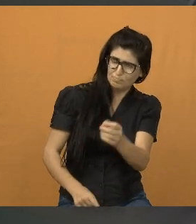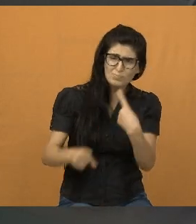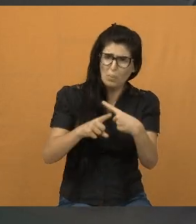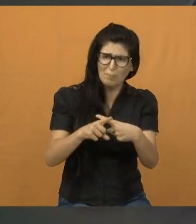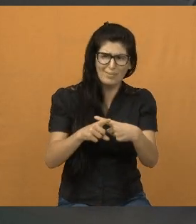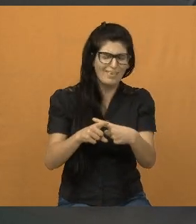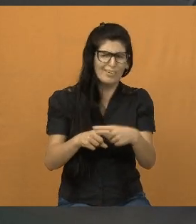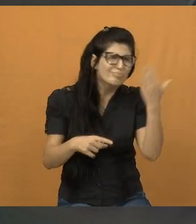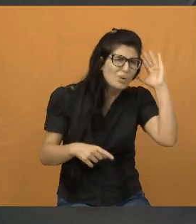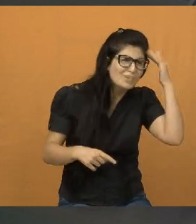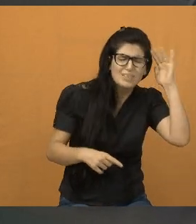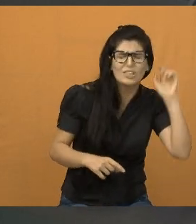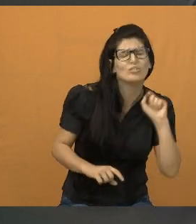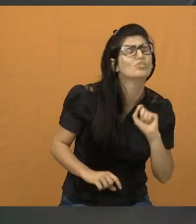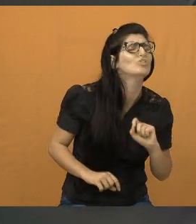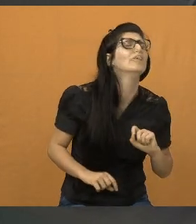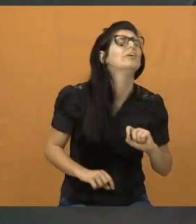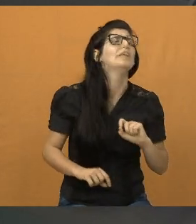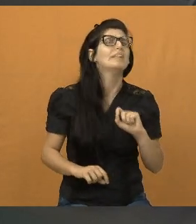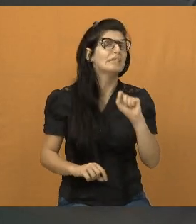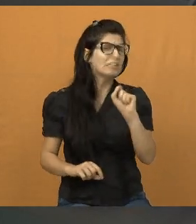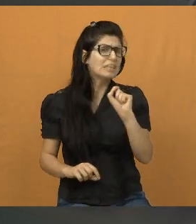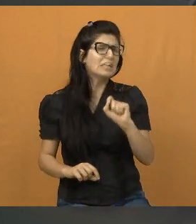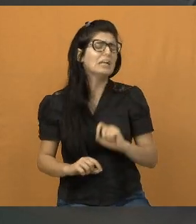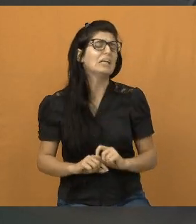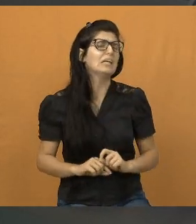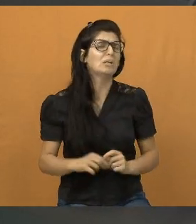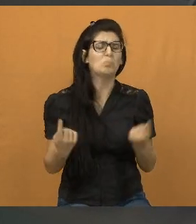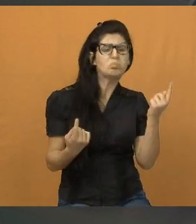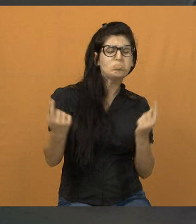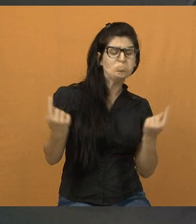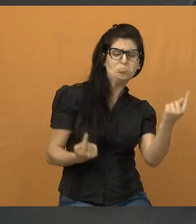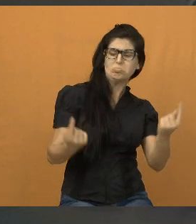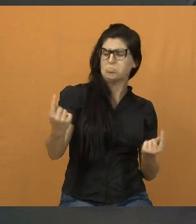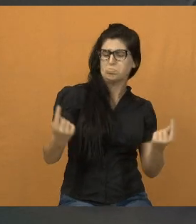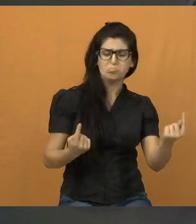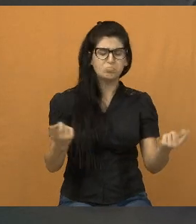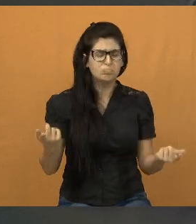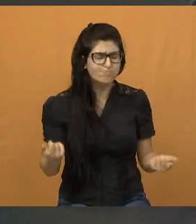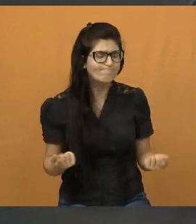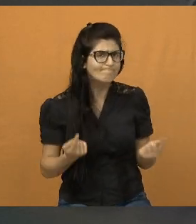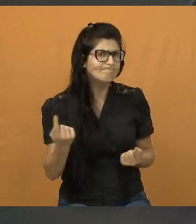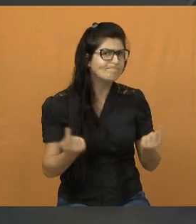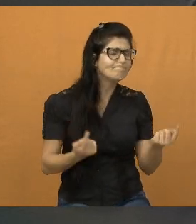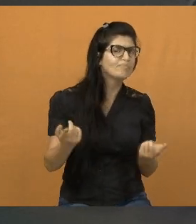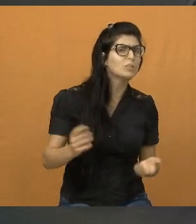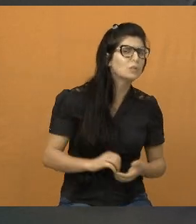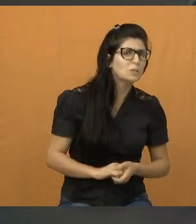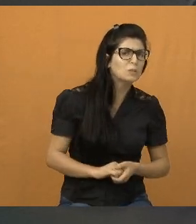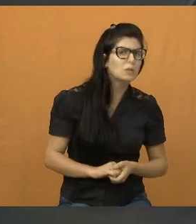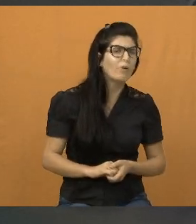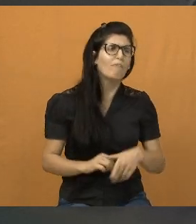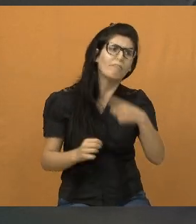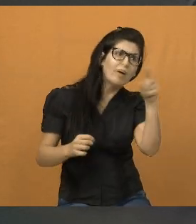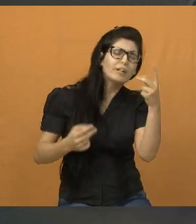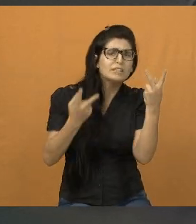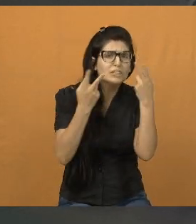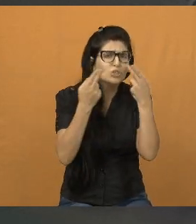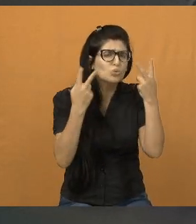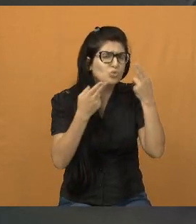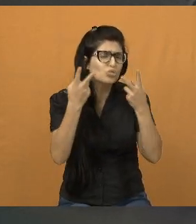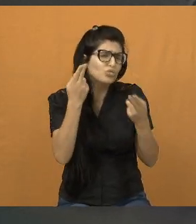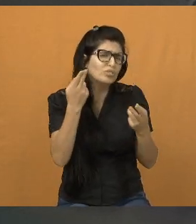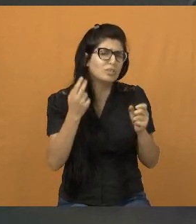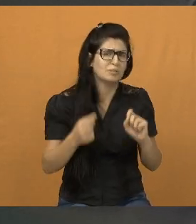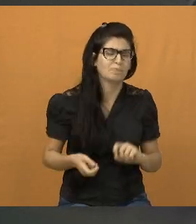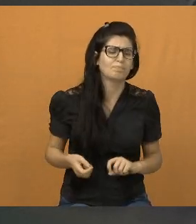bem claro, desses casos, quais são encaminhados para a cirurgia. E tem um